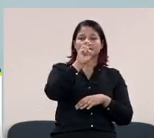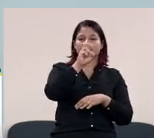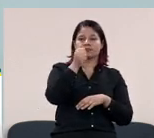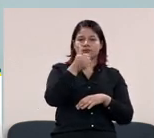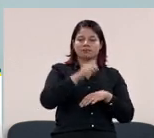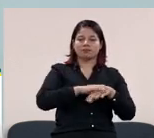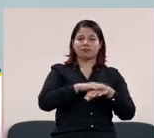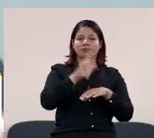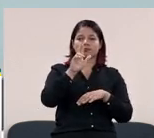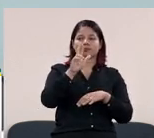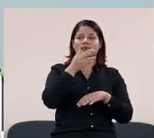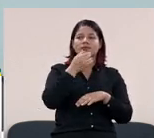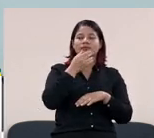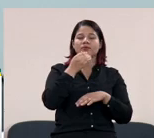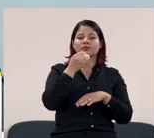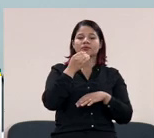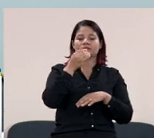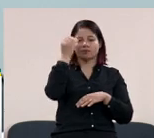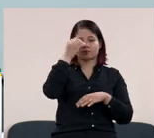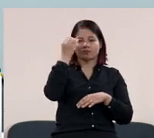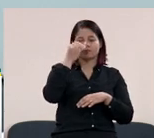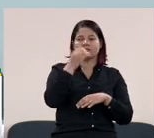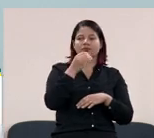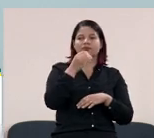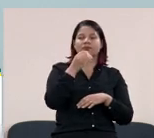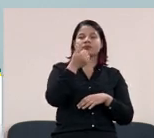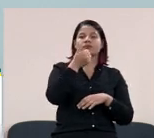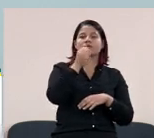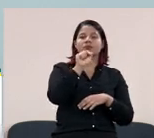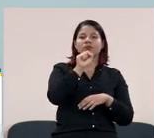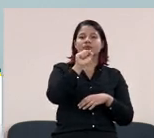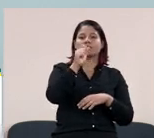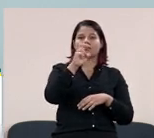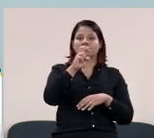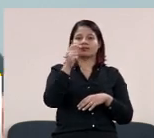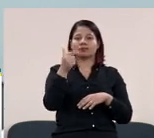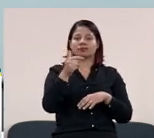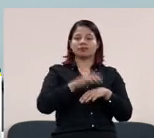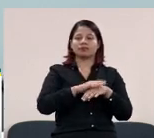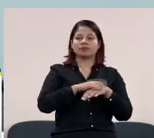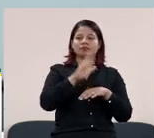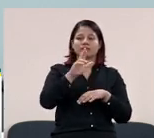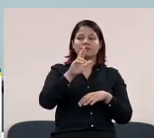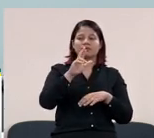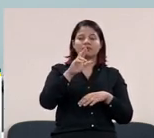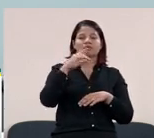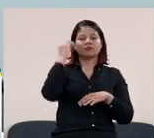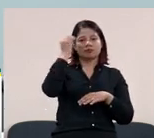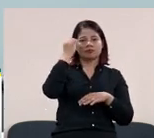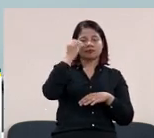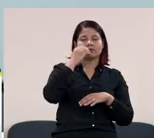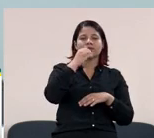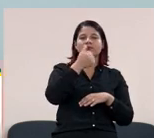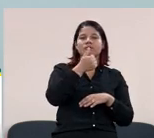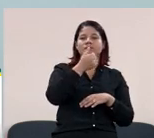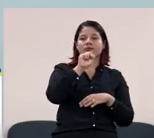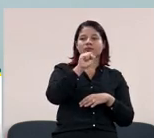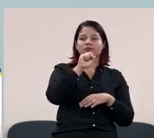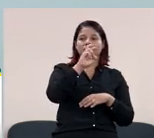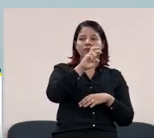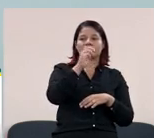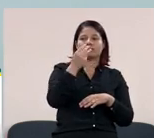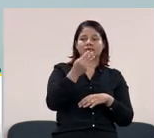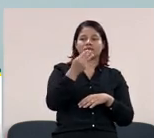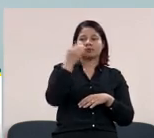autoria do deputado Oliveira Santos, indicação 1852, de autoria do deputado Oliveira Santos, indicação 1853, de